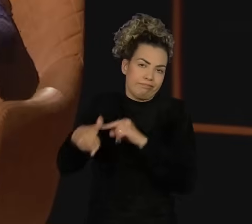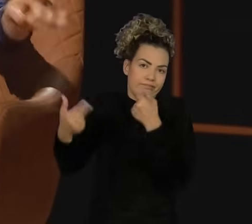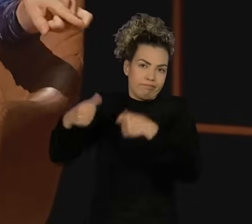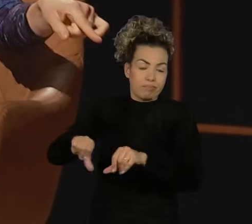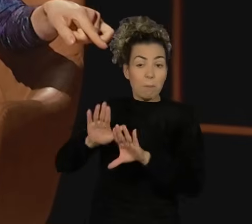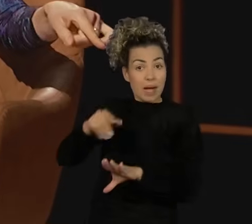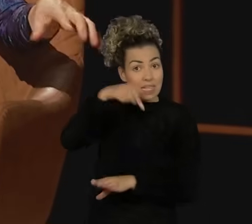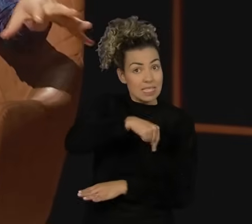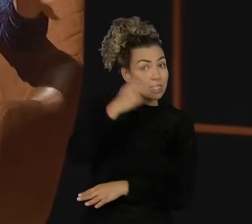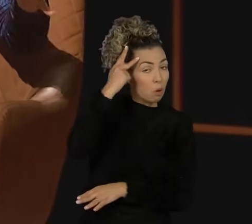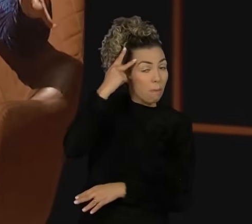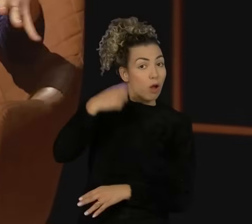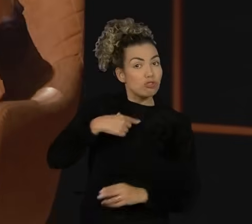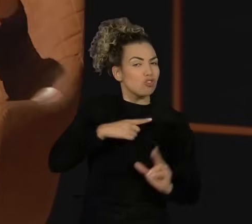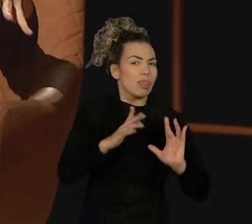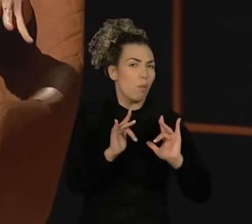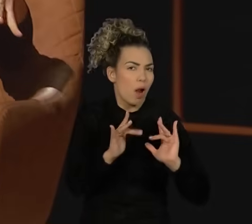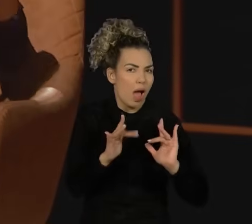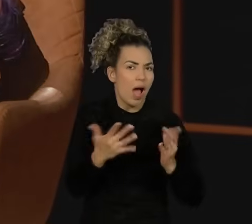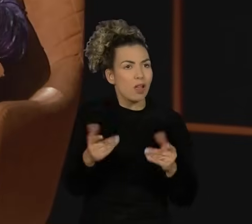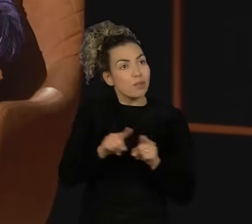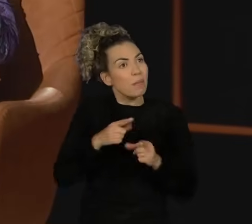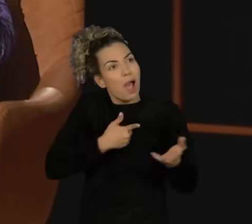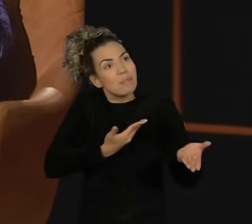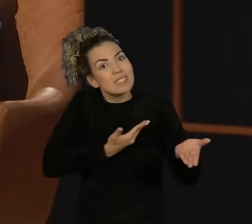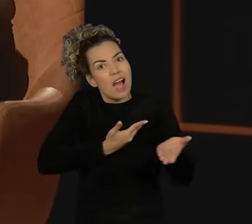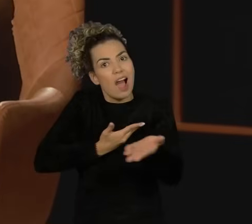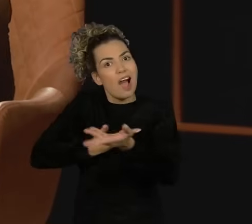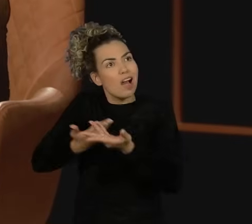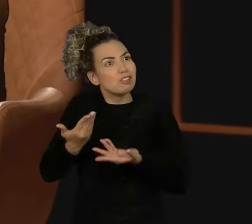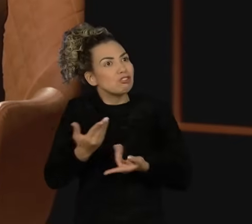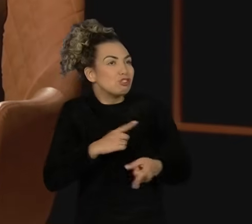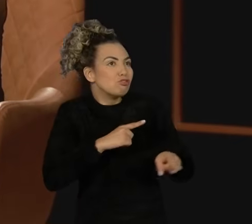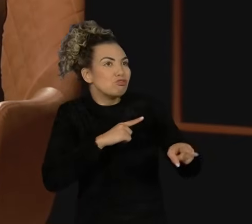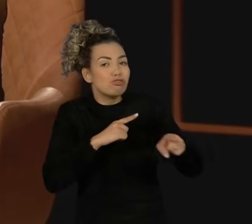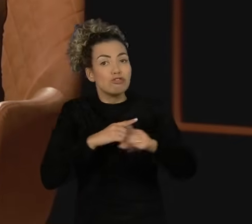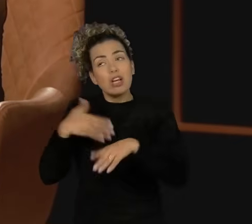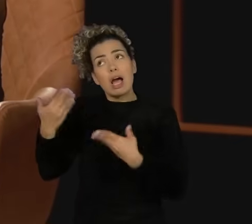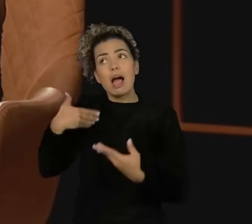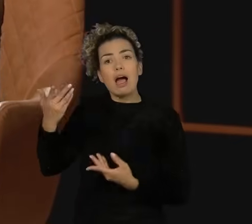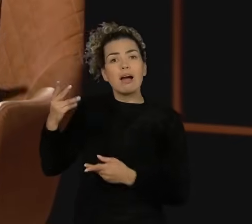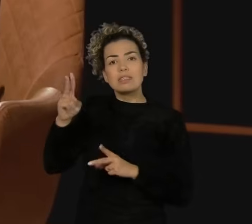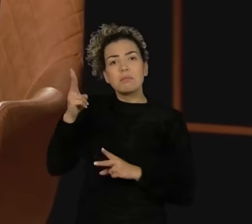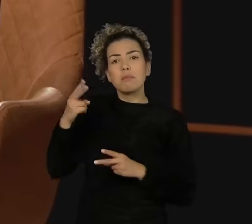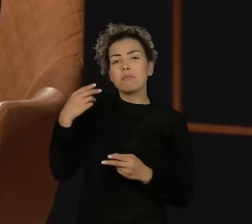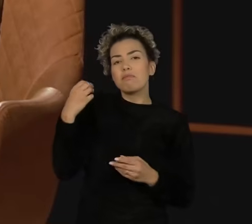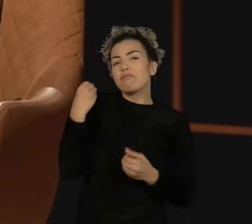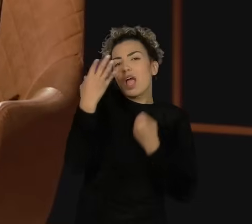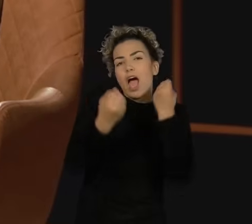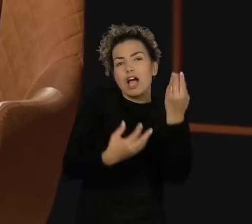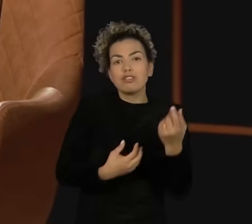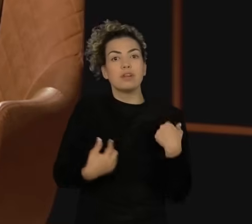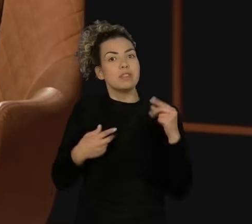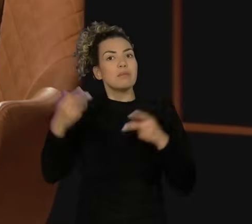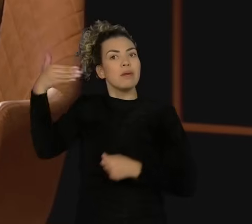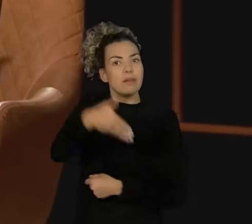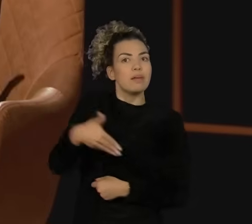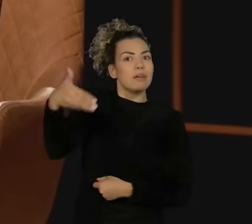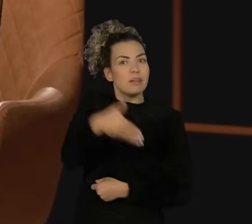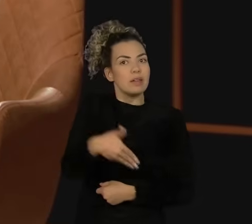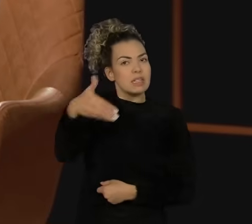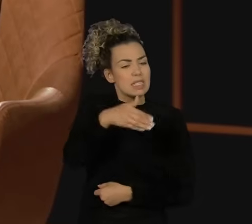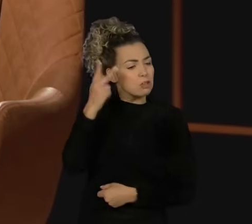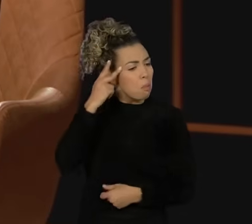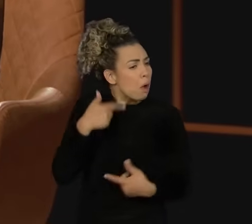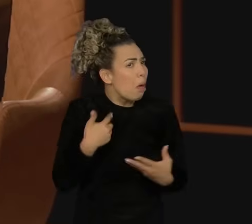São Paulo e comecei a fazer umas amizades em São Paulo. E eu comecei a vir muito para São Paulo. E eu me apaixonei pela cidade. E eu falei, essa cidade